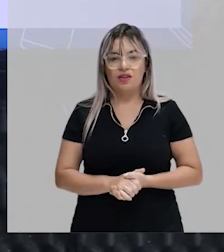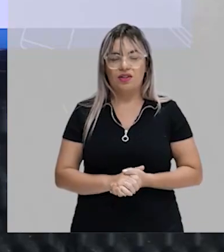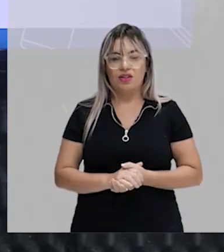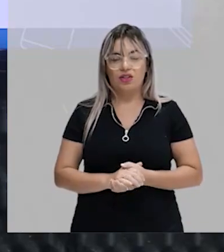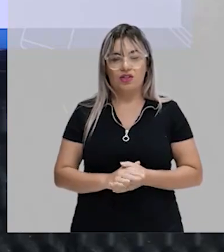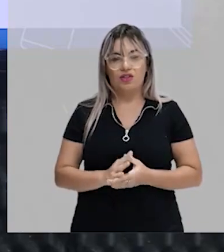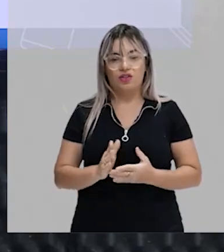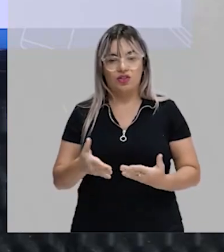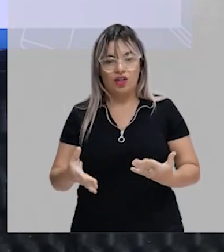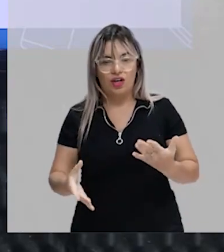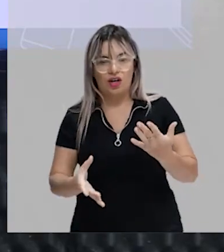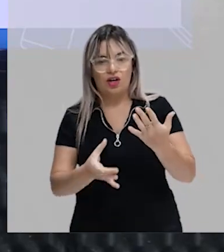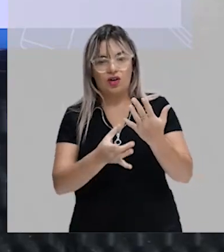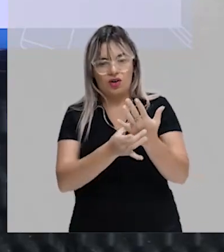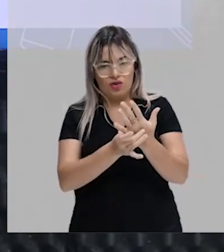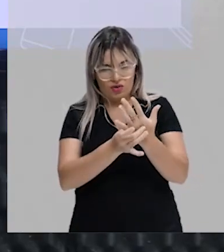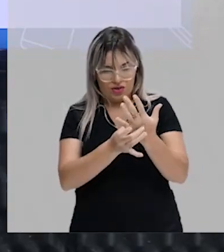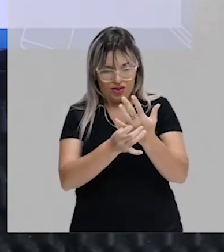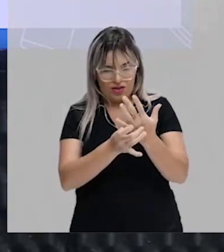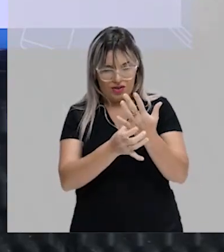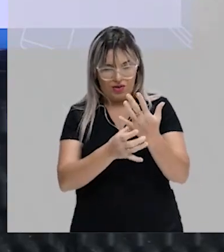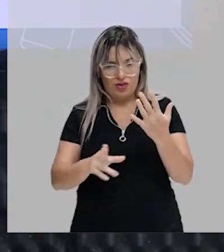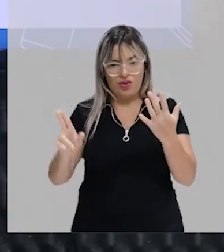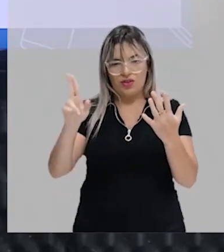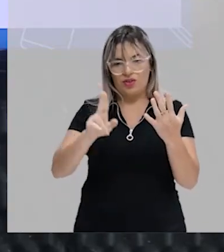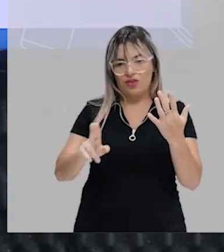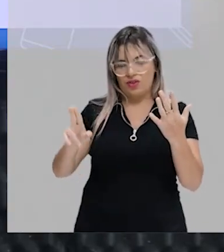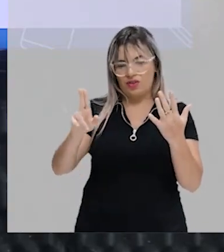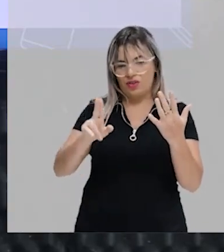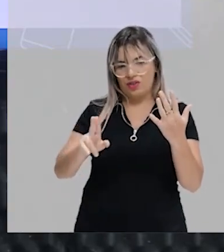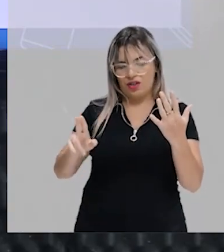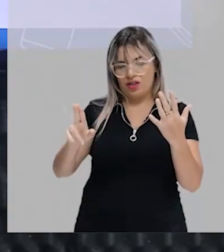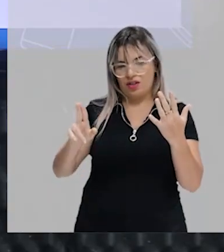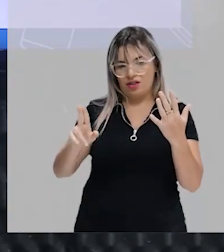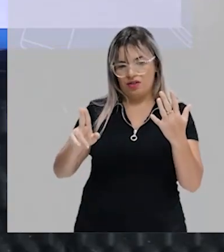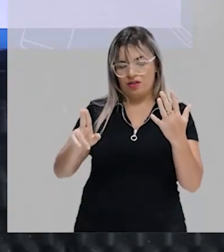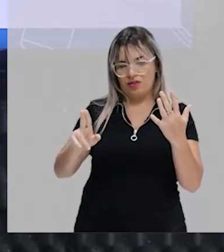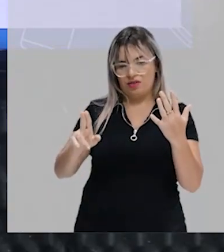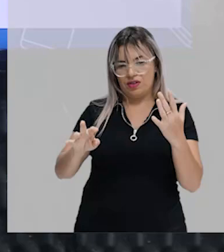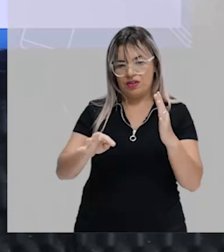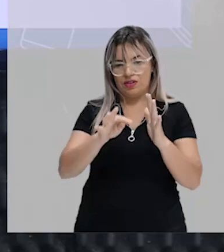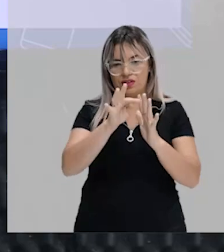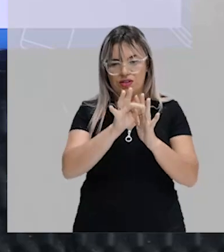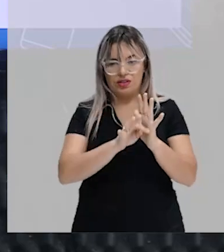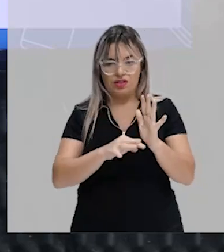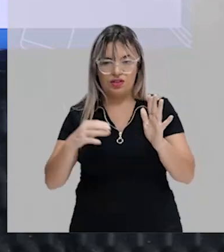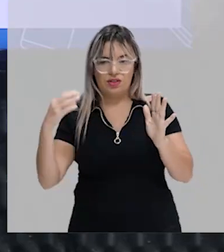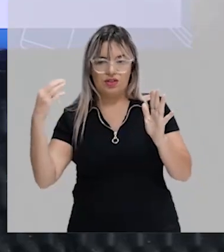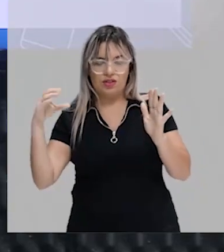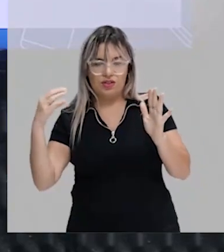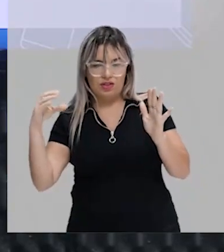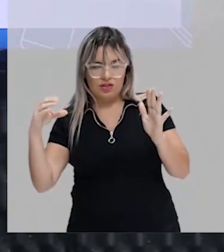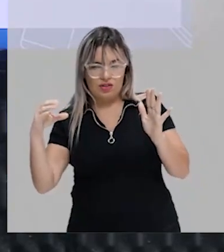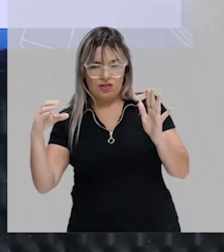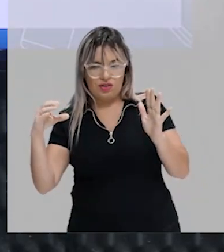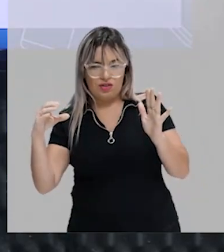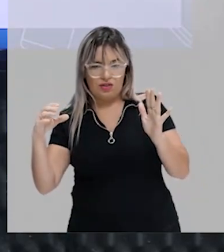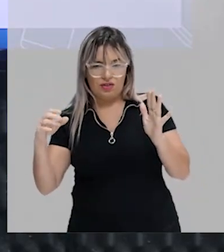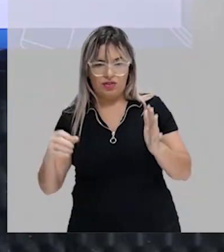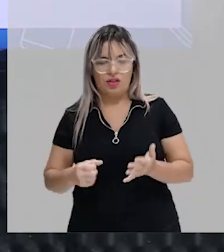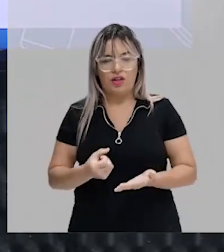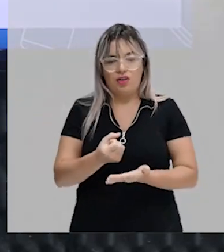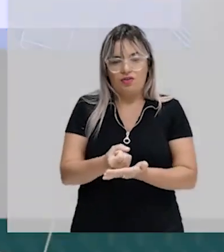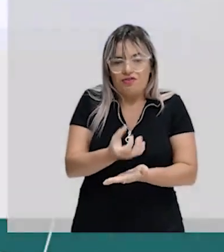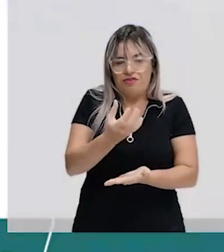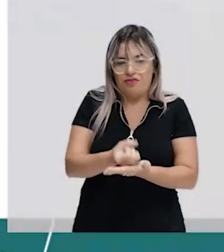o parnasianismo puxa mais para a realidade e também o parnasianismo acontece praticamente na mesma época.